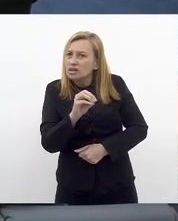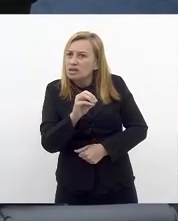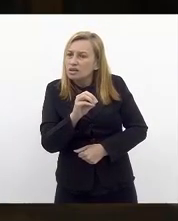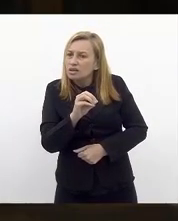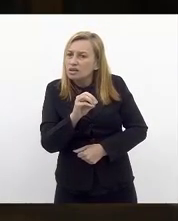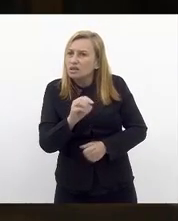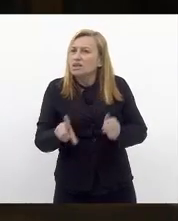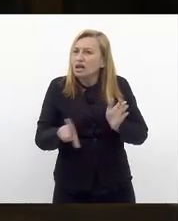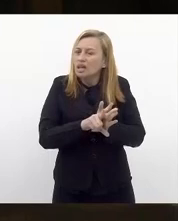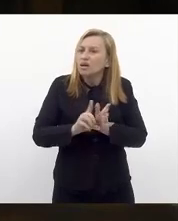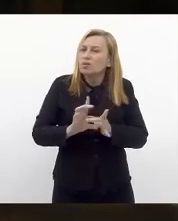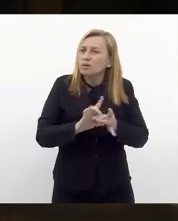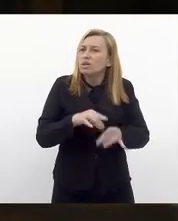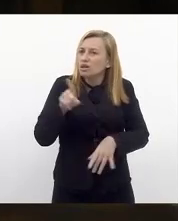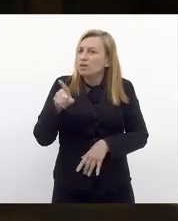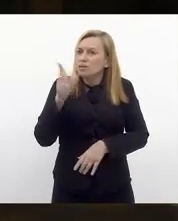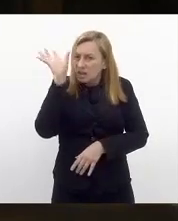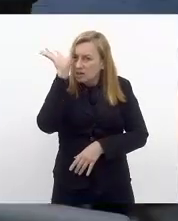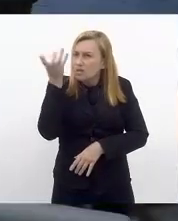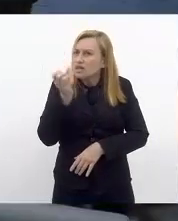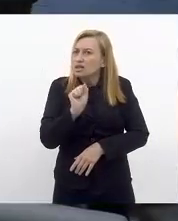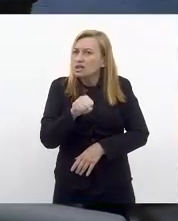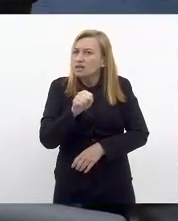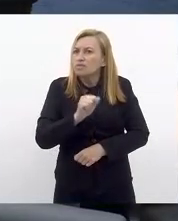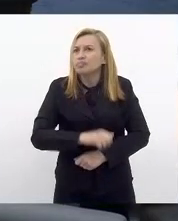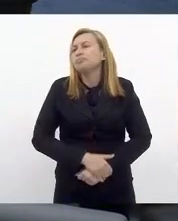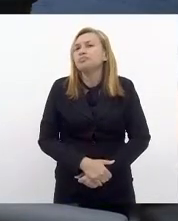na nossa lei complementar fico mesmo